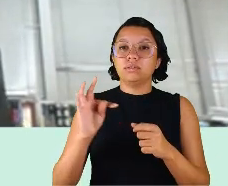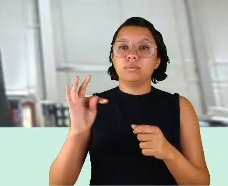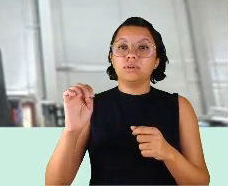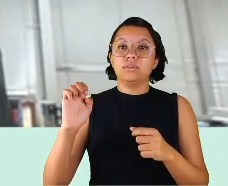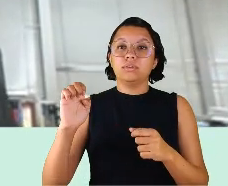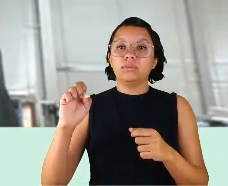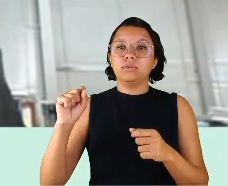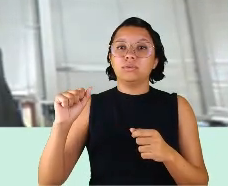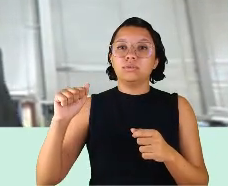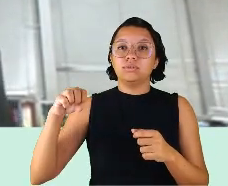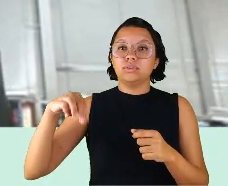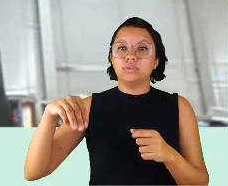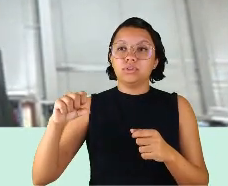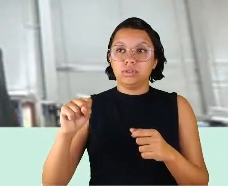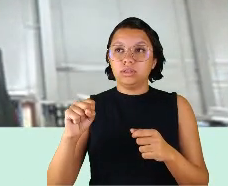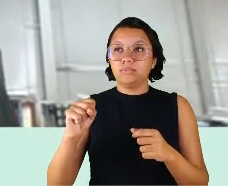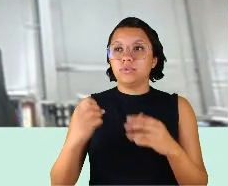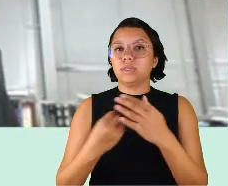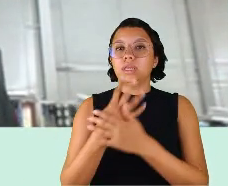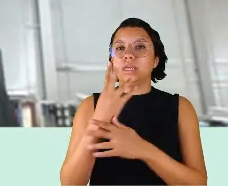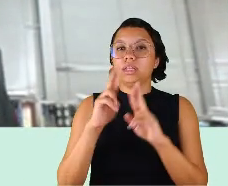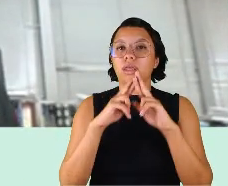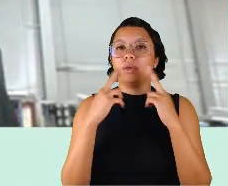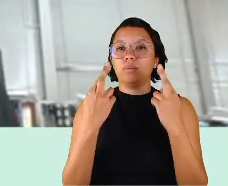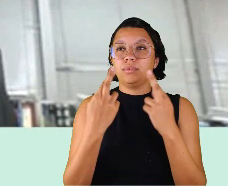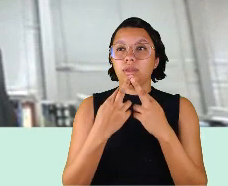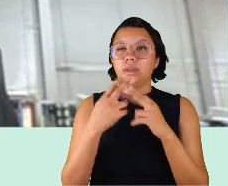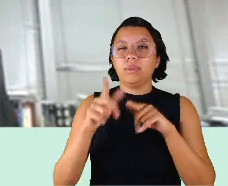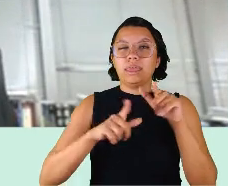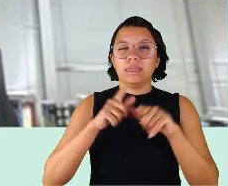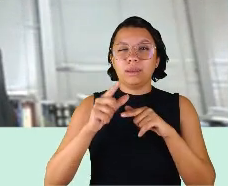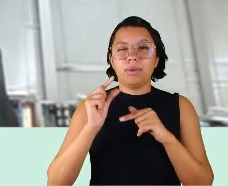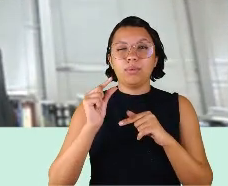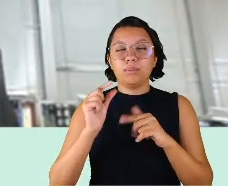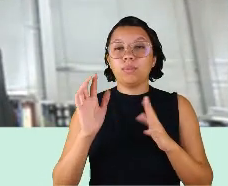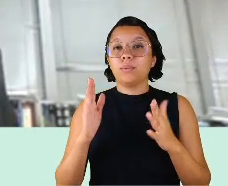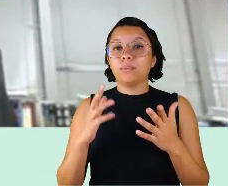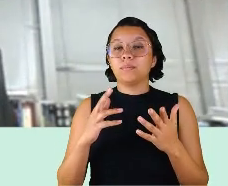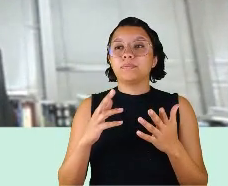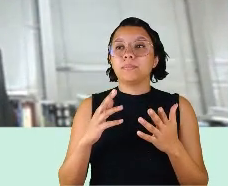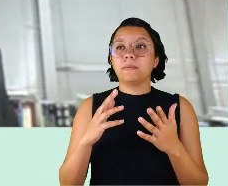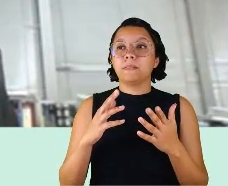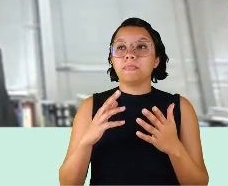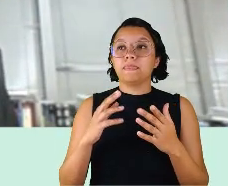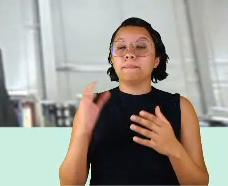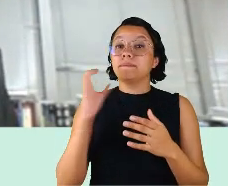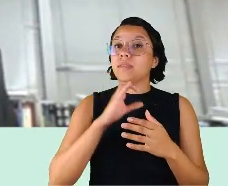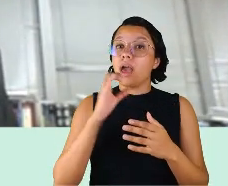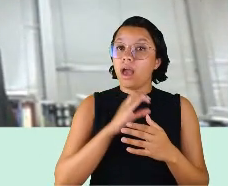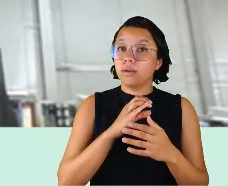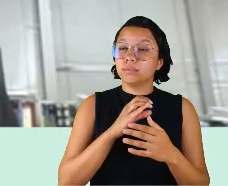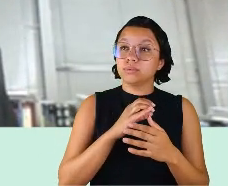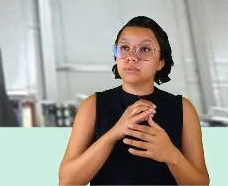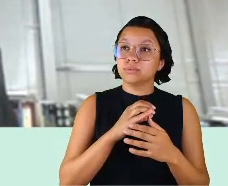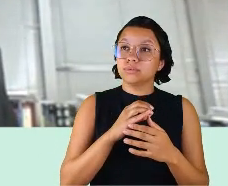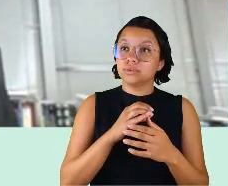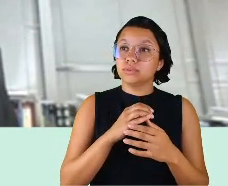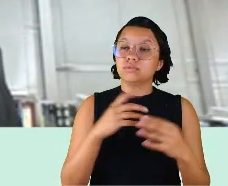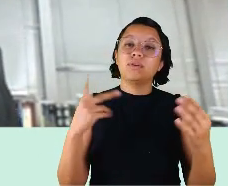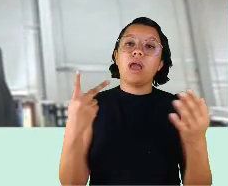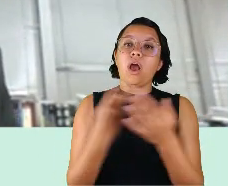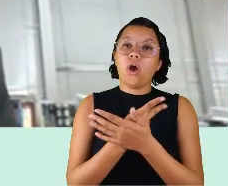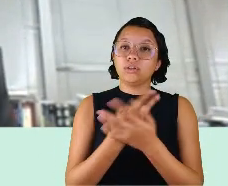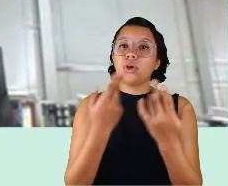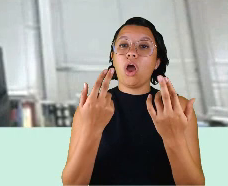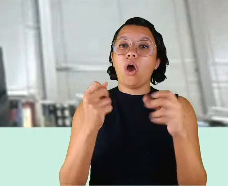Você monta, né, a reunião, tal, isso dá um pouco de trabalho. Em breve, muito breve, isso será feito